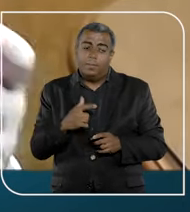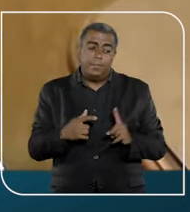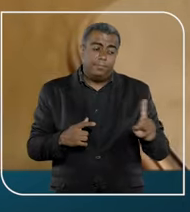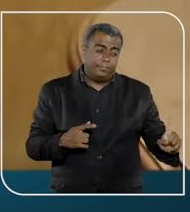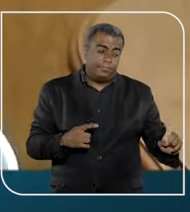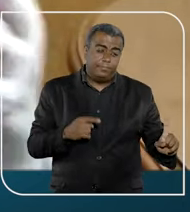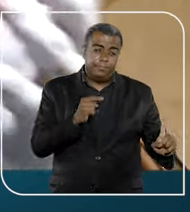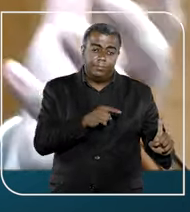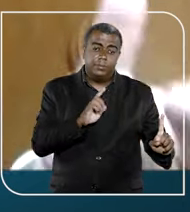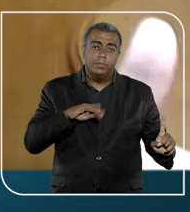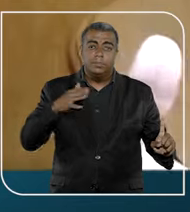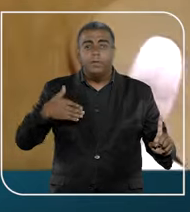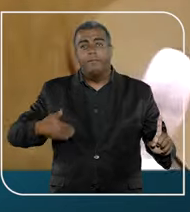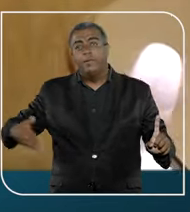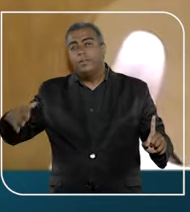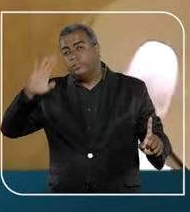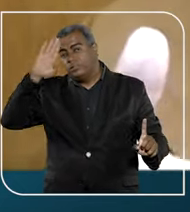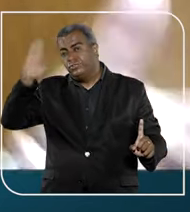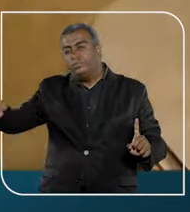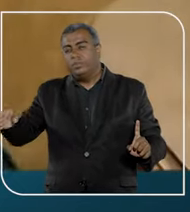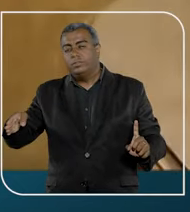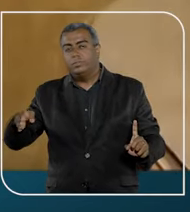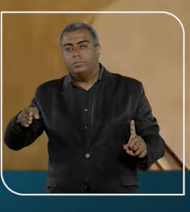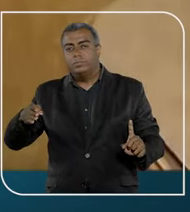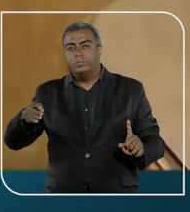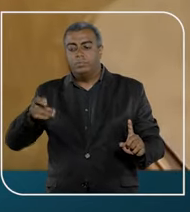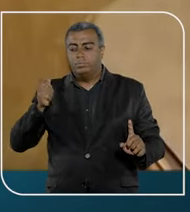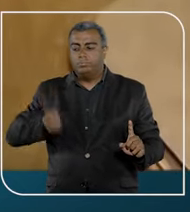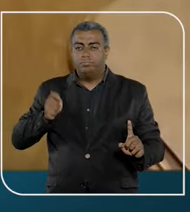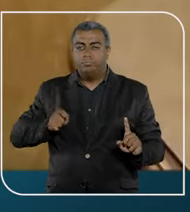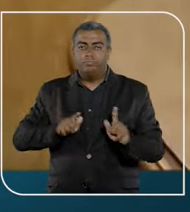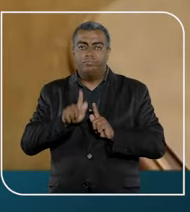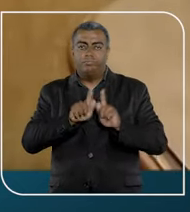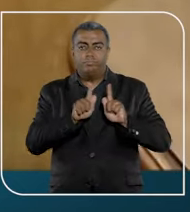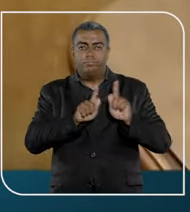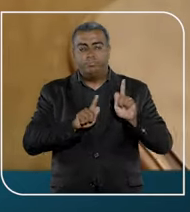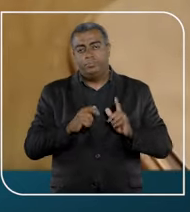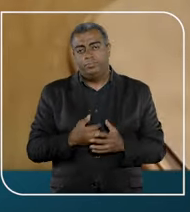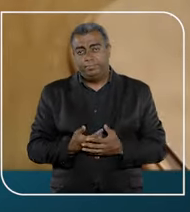partes. A primeira é a adjudicação, aí já vai para o leilão direto.